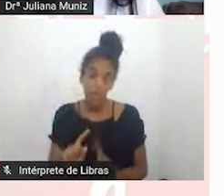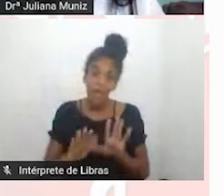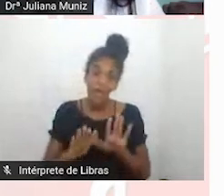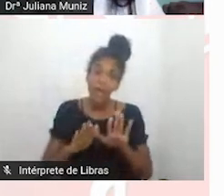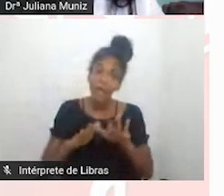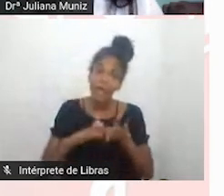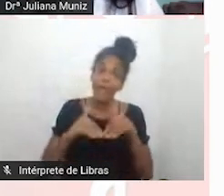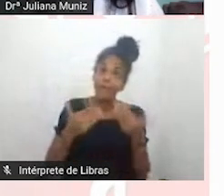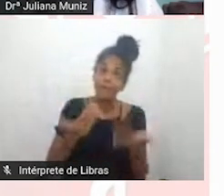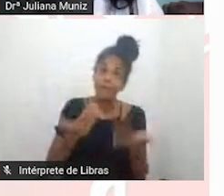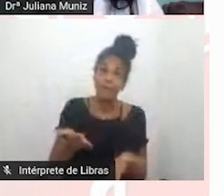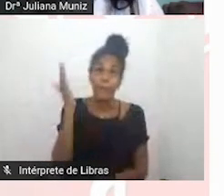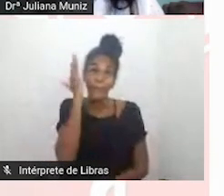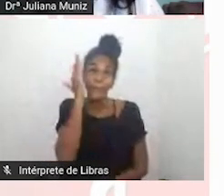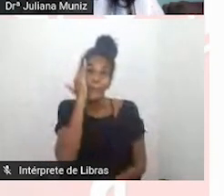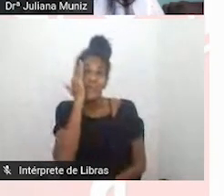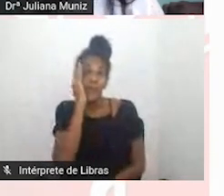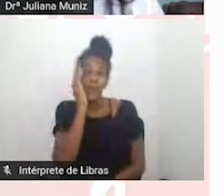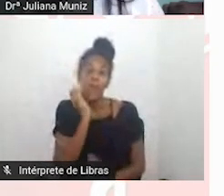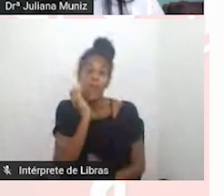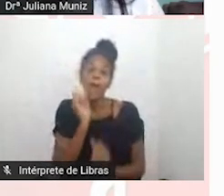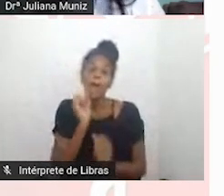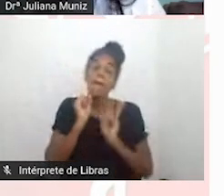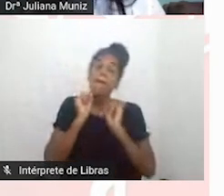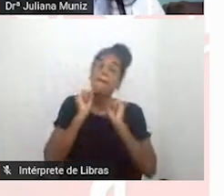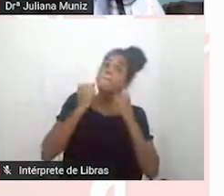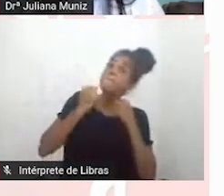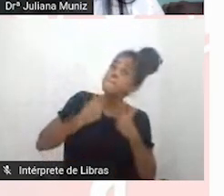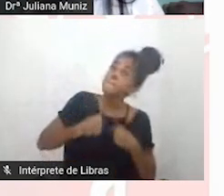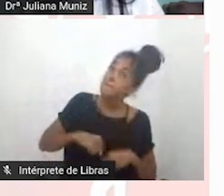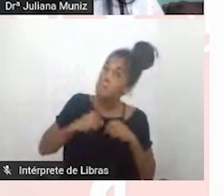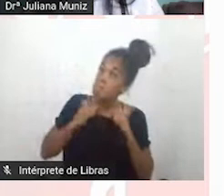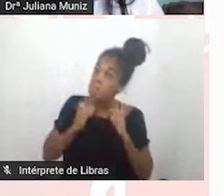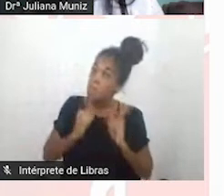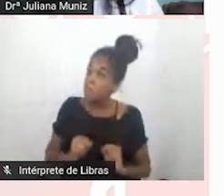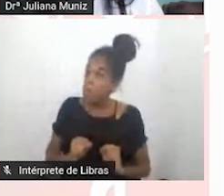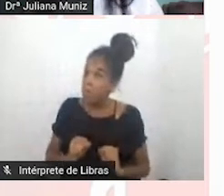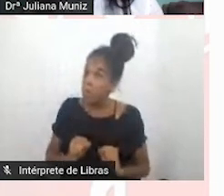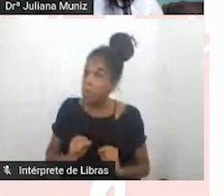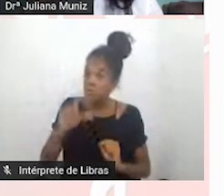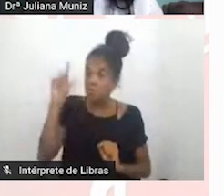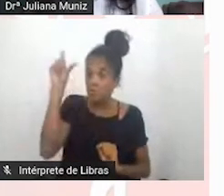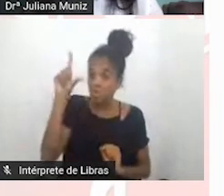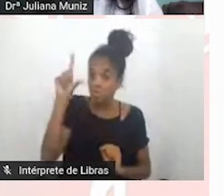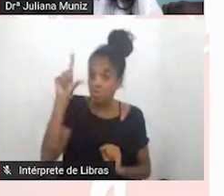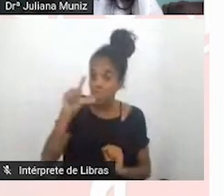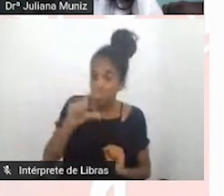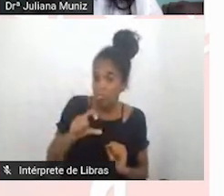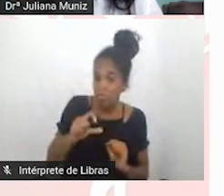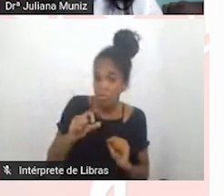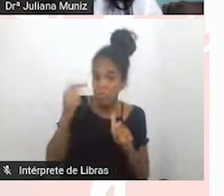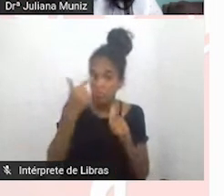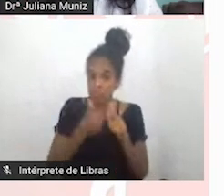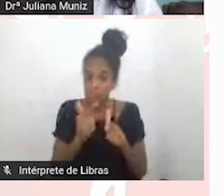Agora, quem tem um nível de vitamina D baixo, isso aí não é bom, né? Não é só para o metabolismo ósseo. Vitamina D já foi usada para tratar